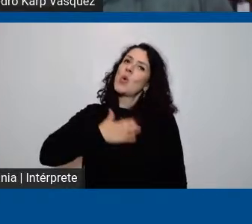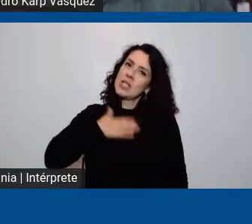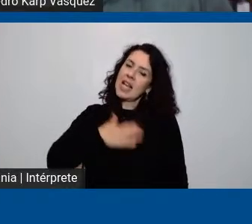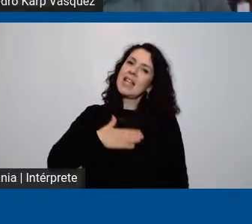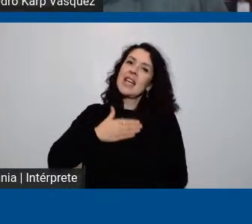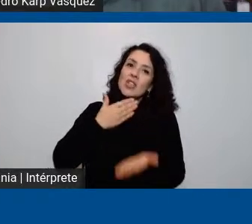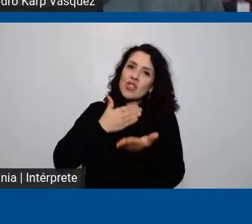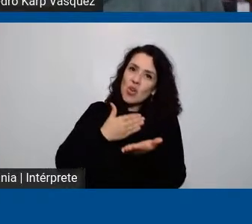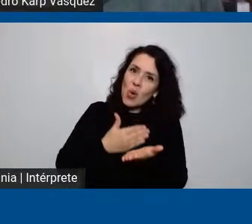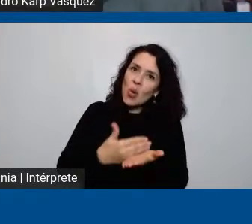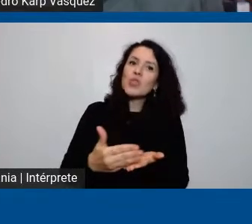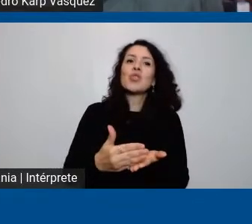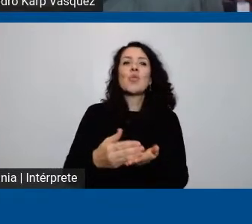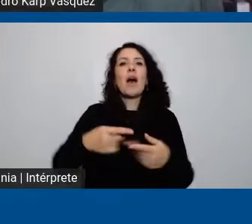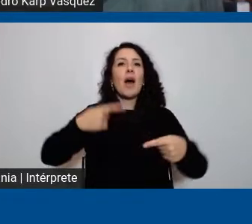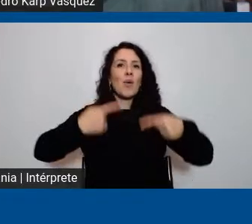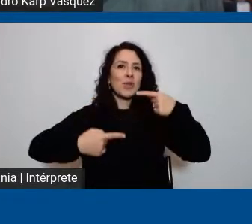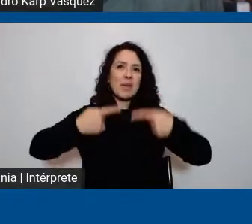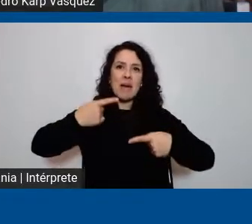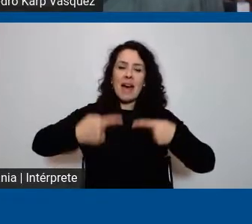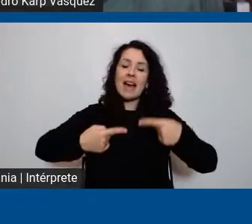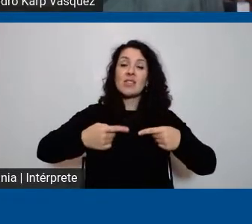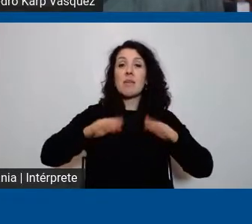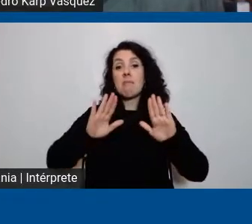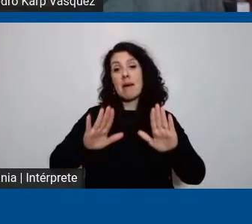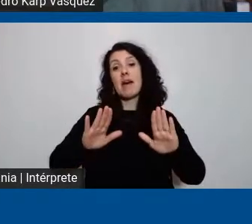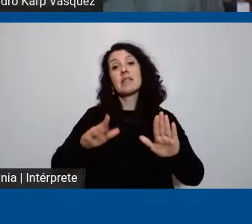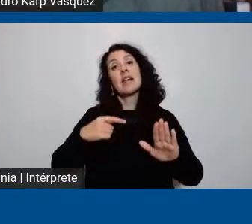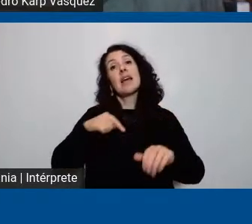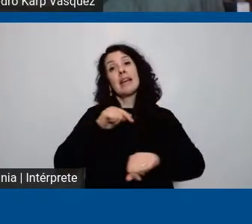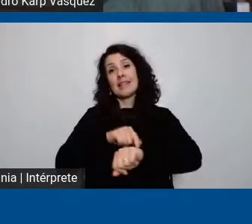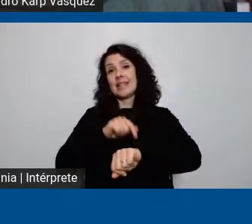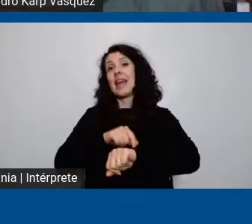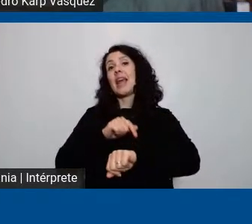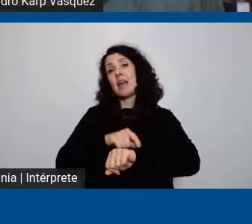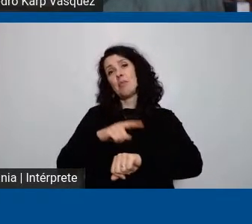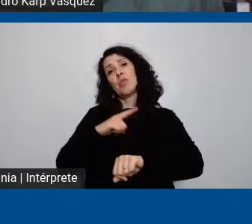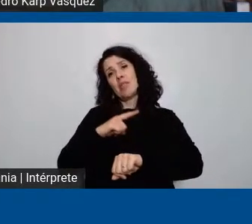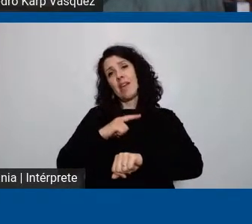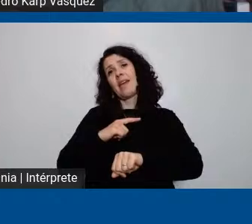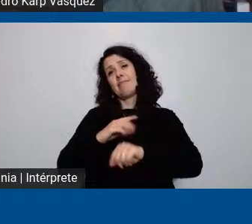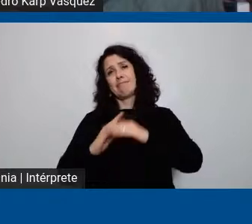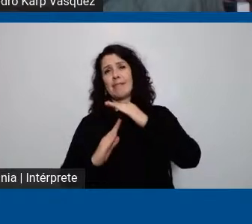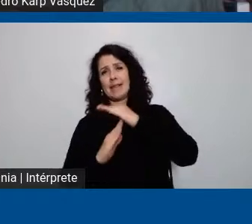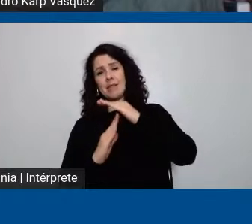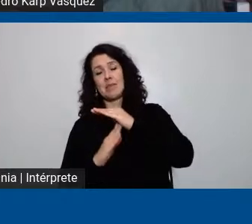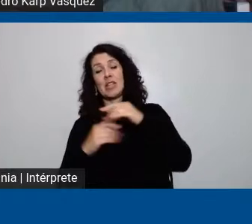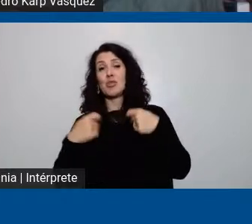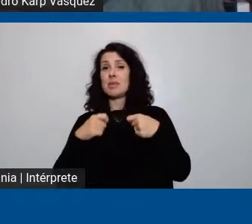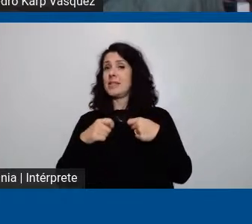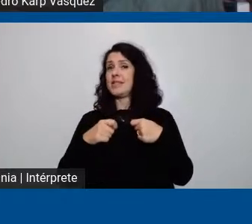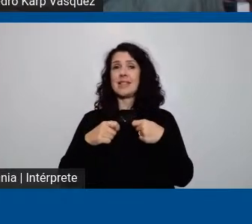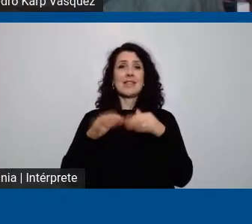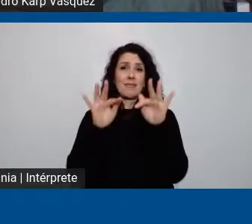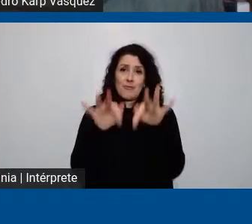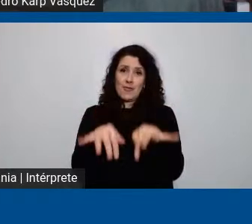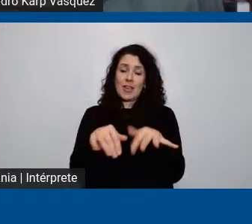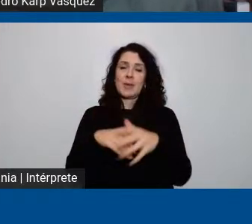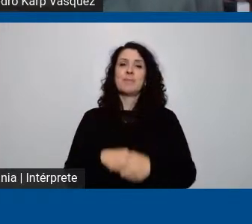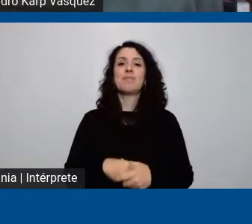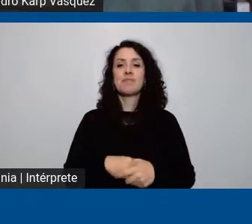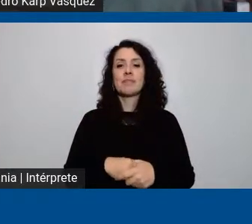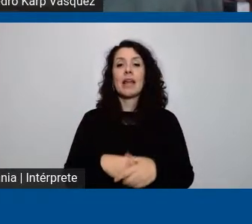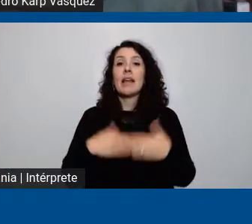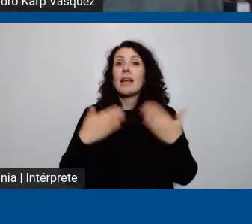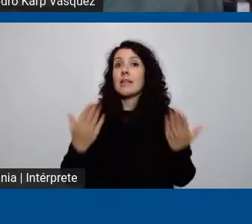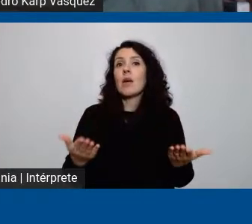continuar dialogando com vocês, mas a gente tem também uma limitação de tempo, vamos ter que encerrar. E, enfim, queria